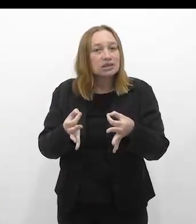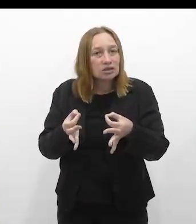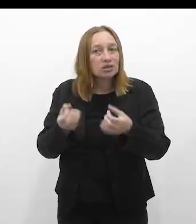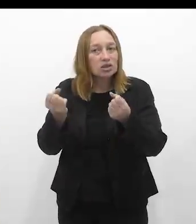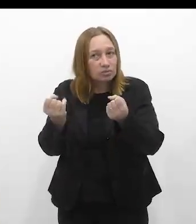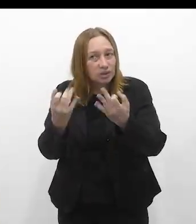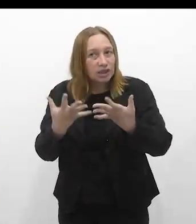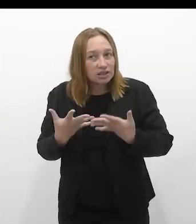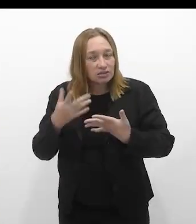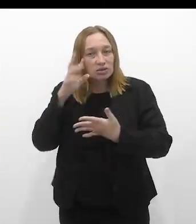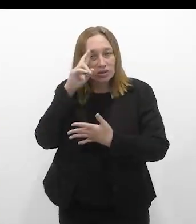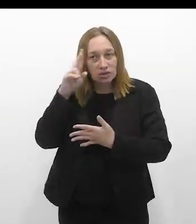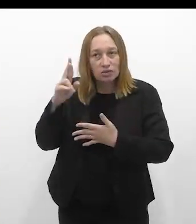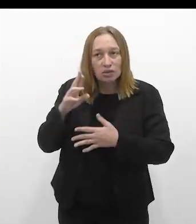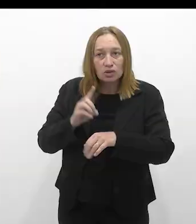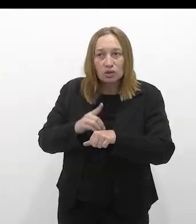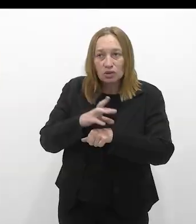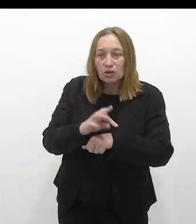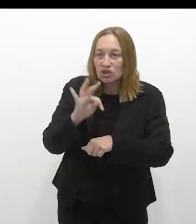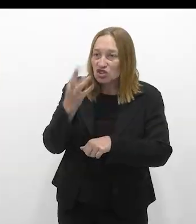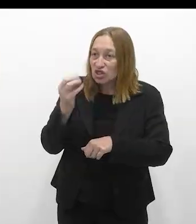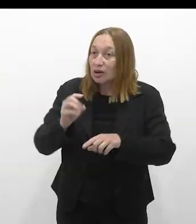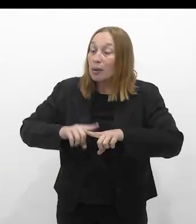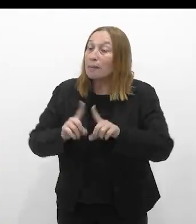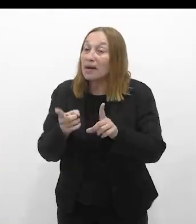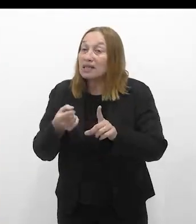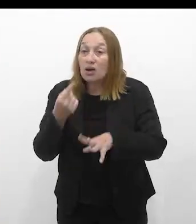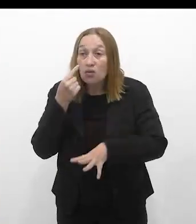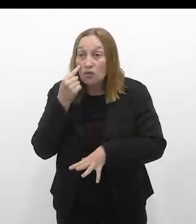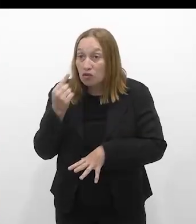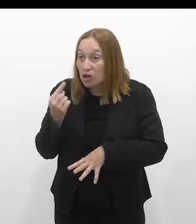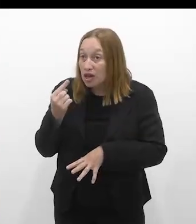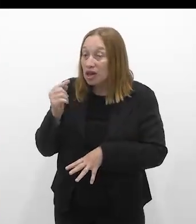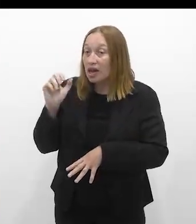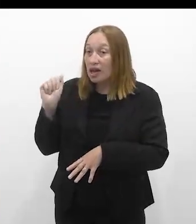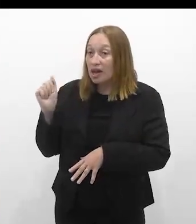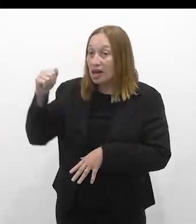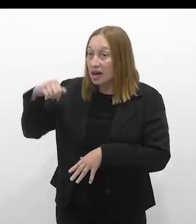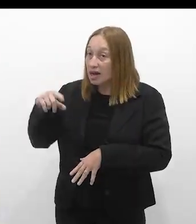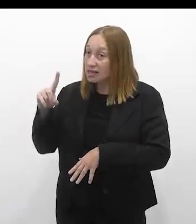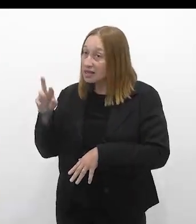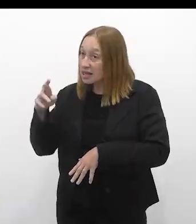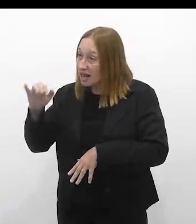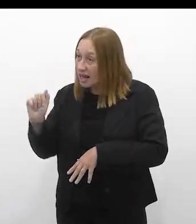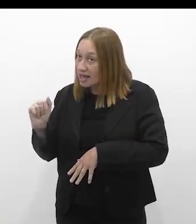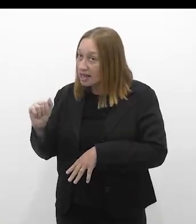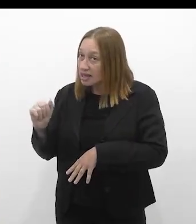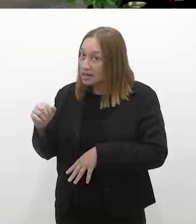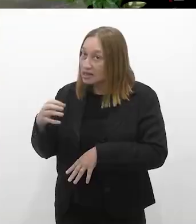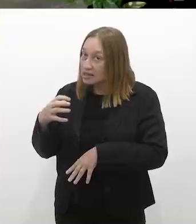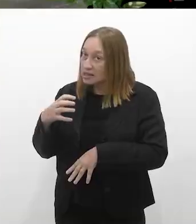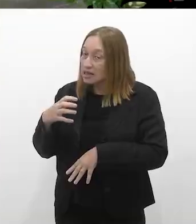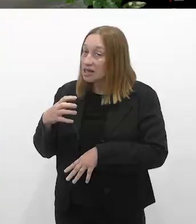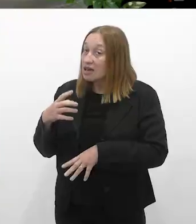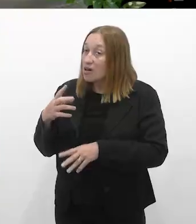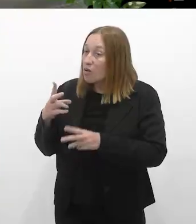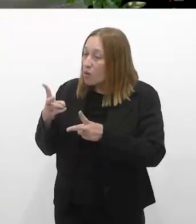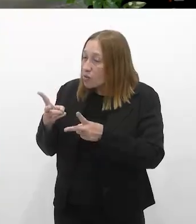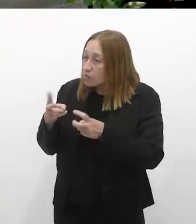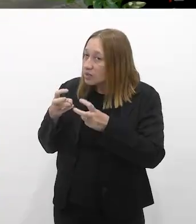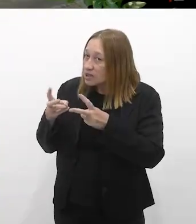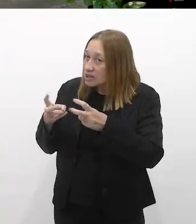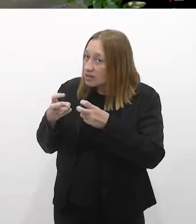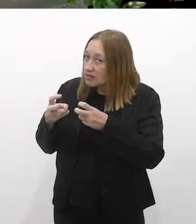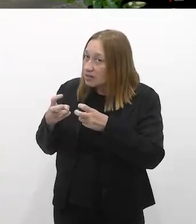tô atenta às explicações do senhor, doutor Tiago, mas também não posso deixar de ver a Andréa, assim, tipo, se identificando,